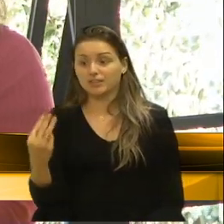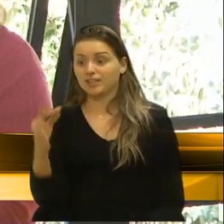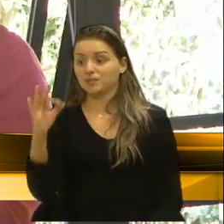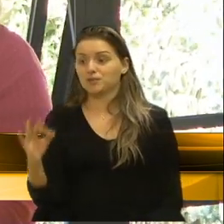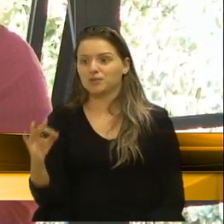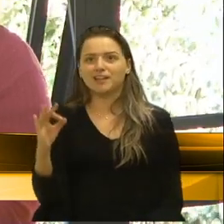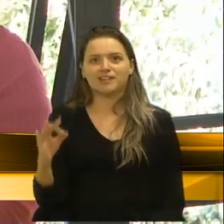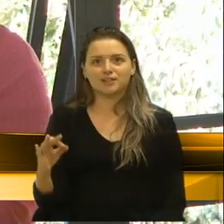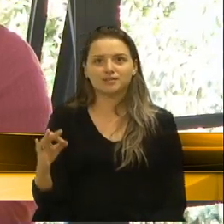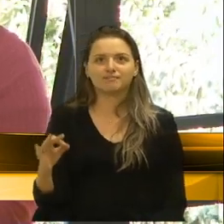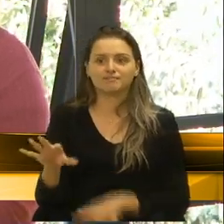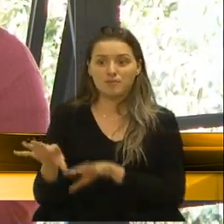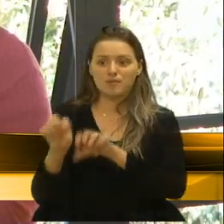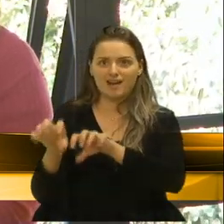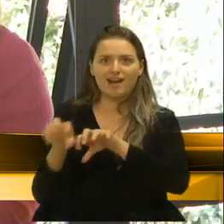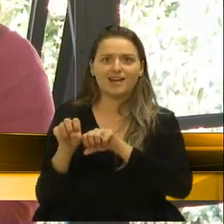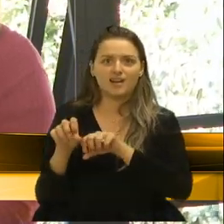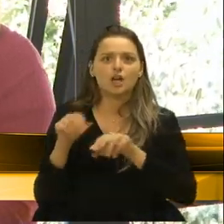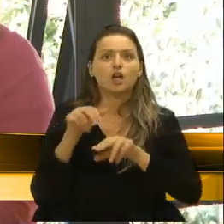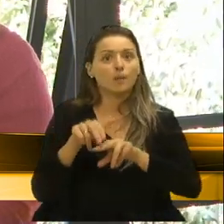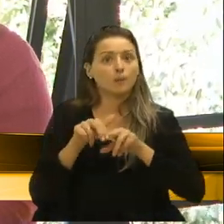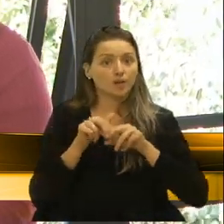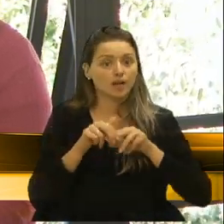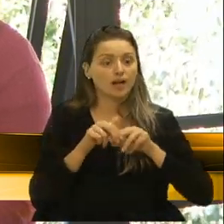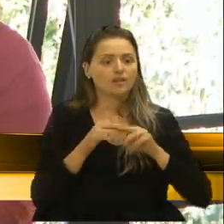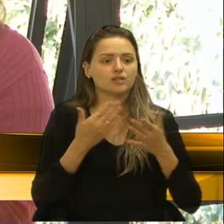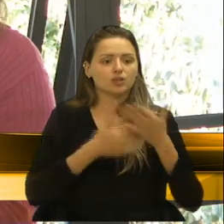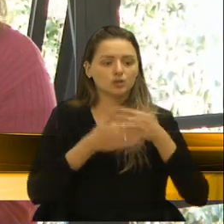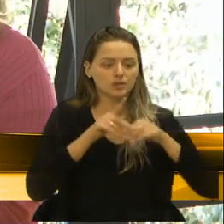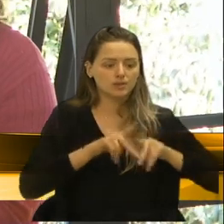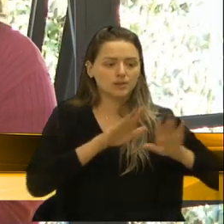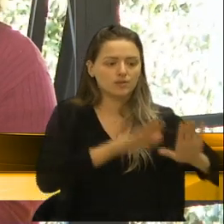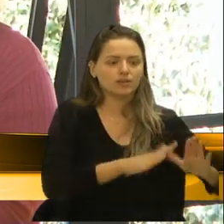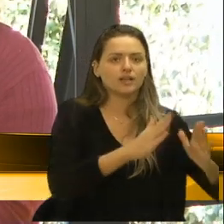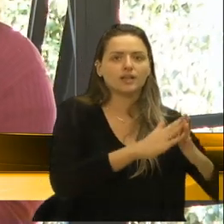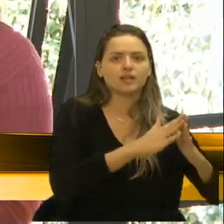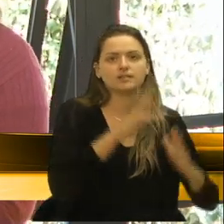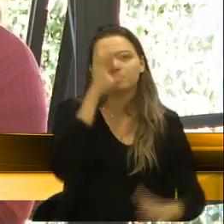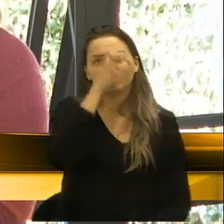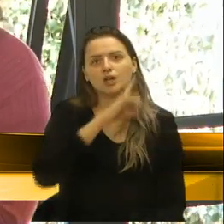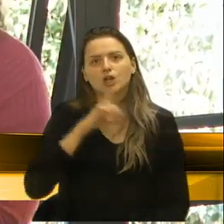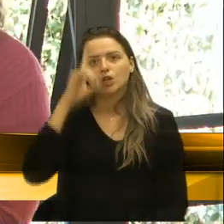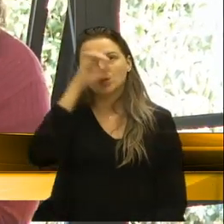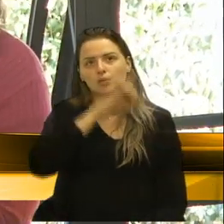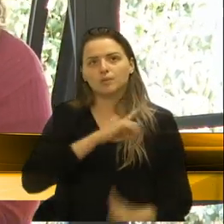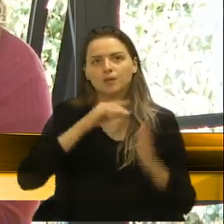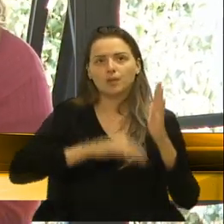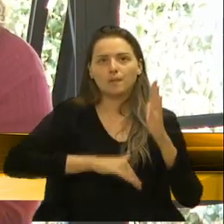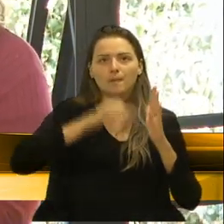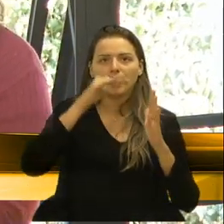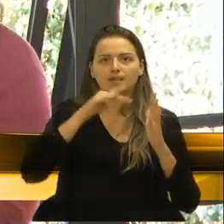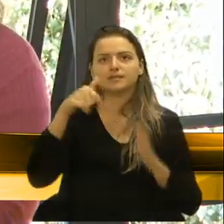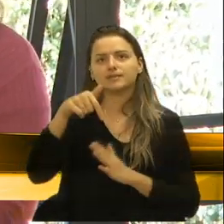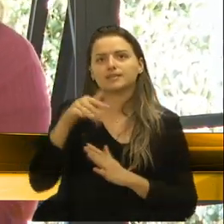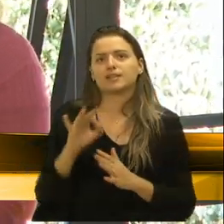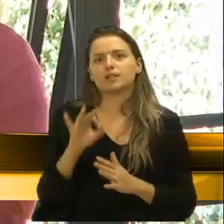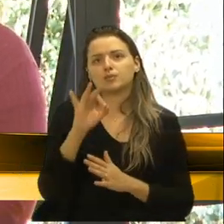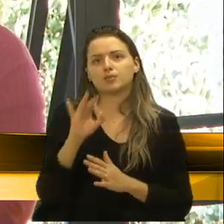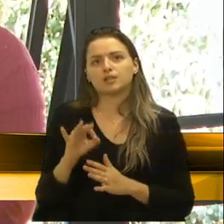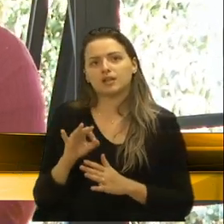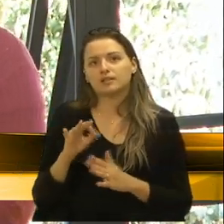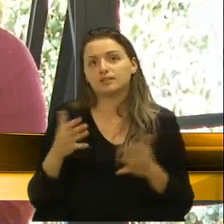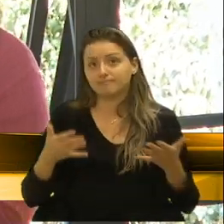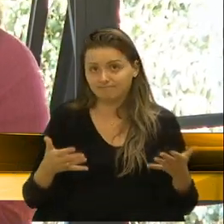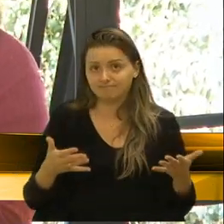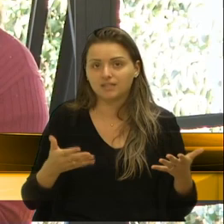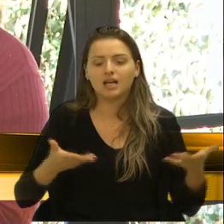a 3%, como resultado do isolamento. E, no domingo, a gente subiu para 7%. Agora, basta a